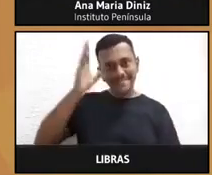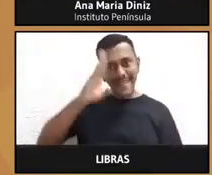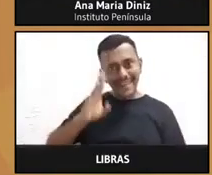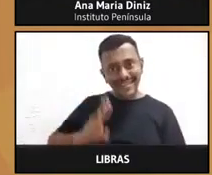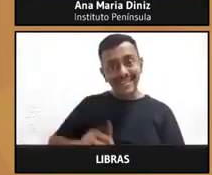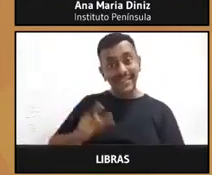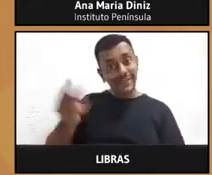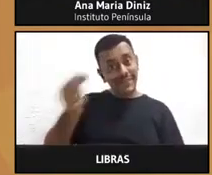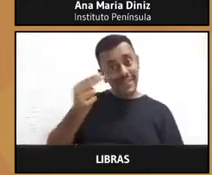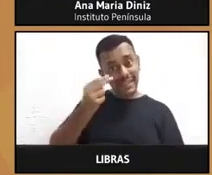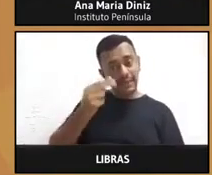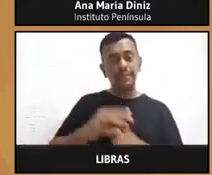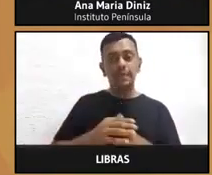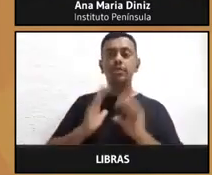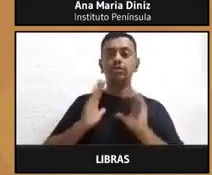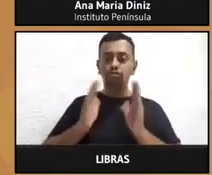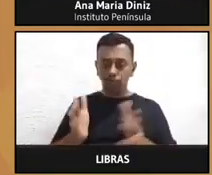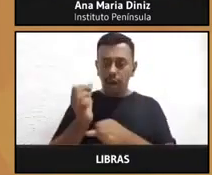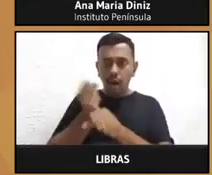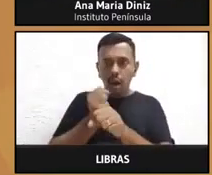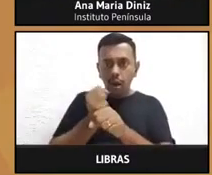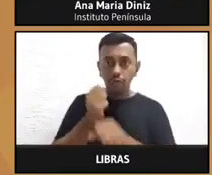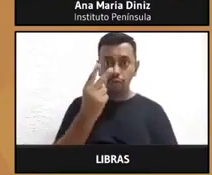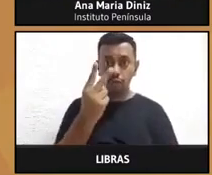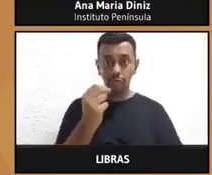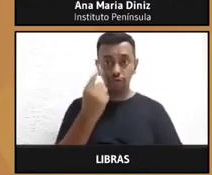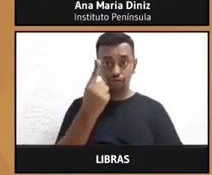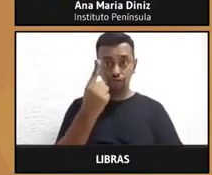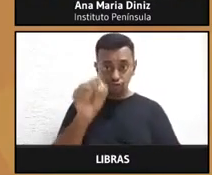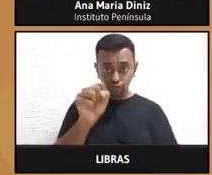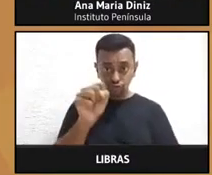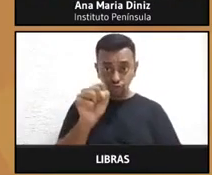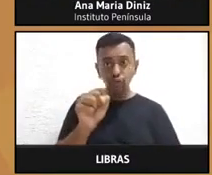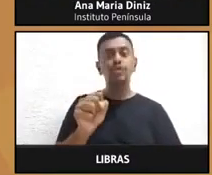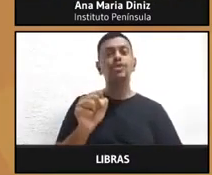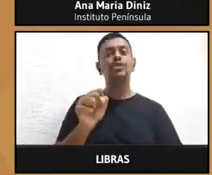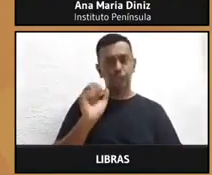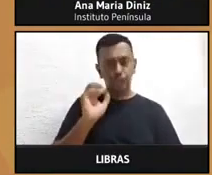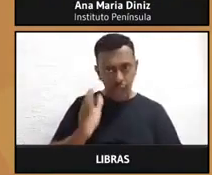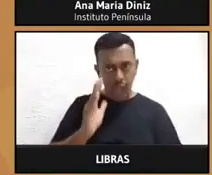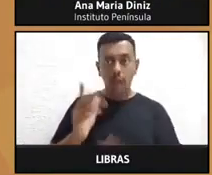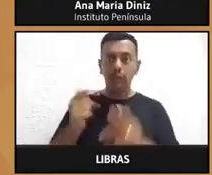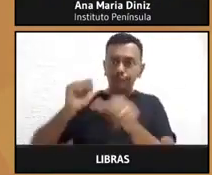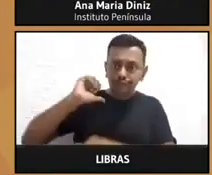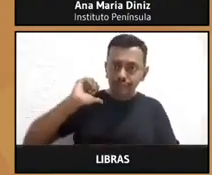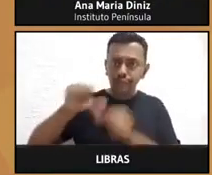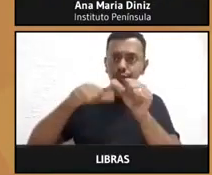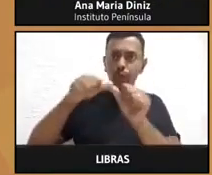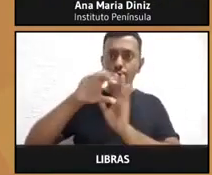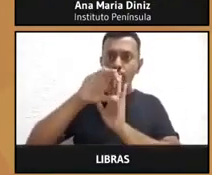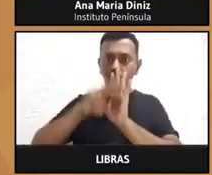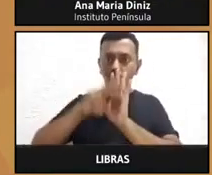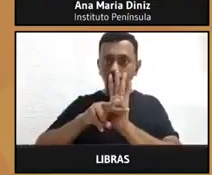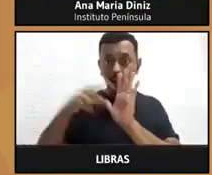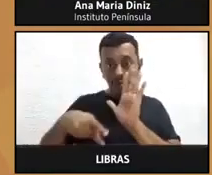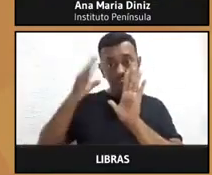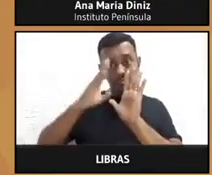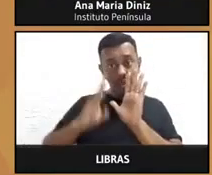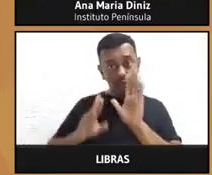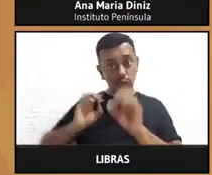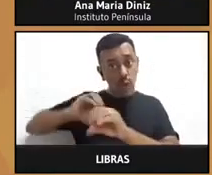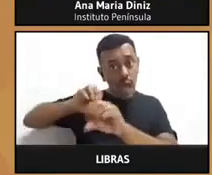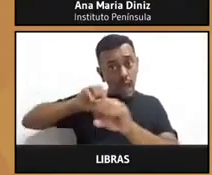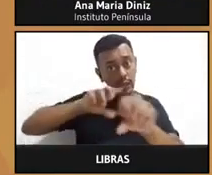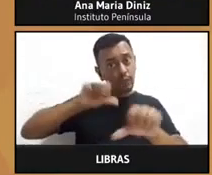Nós lançamos em 2018 a nova orientação para o currículo. Você acha que